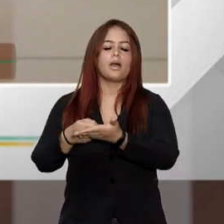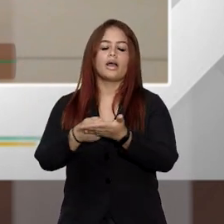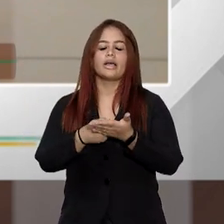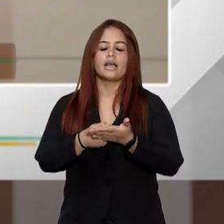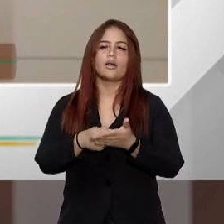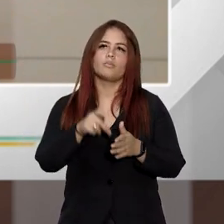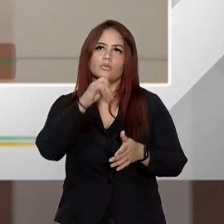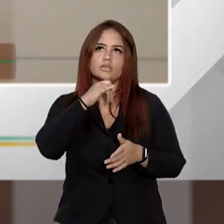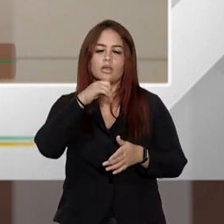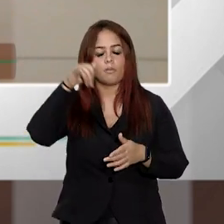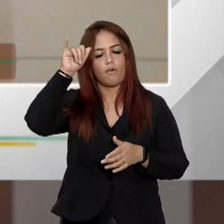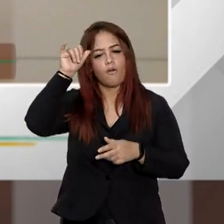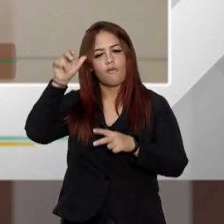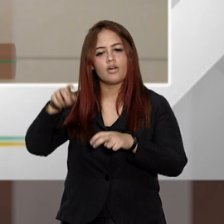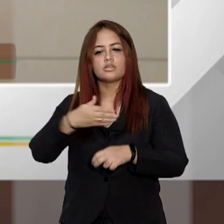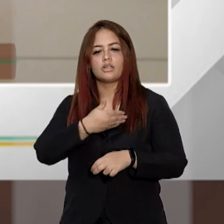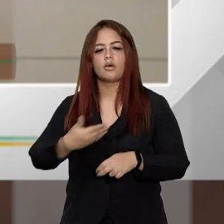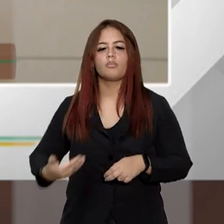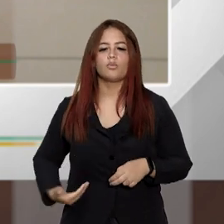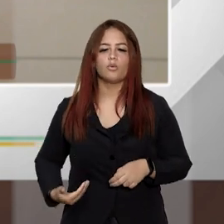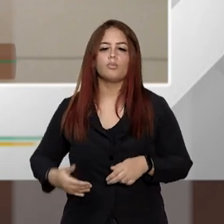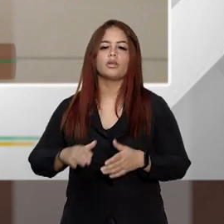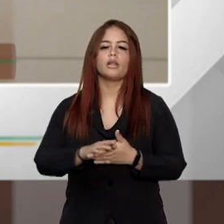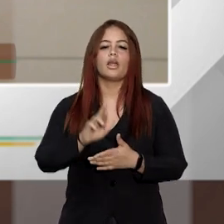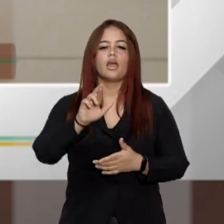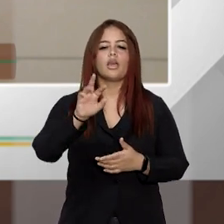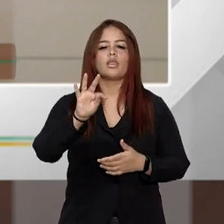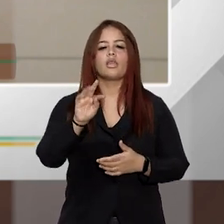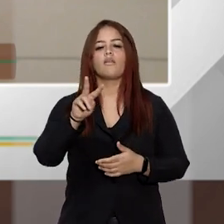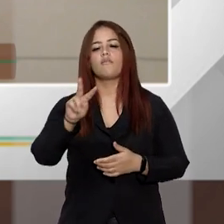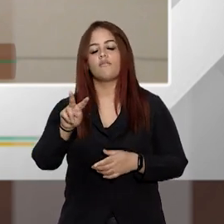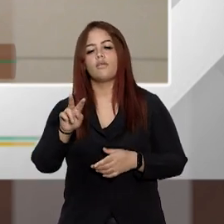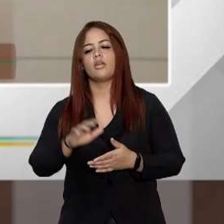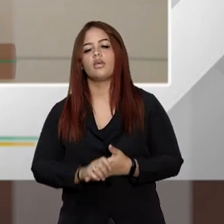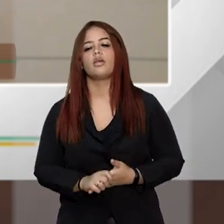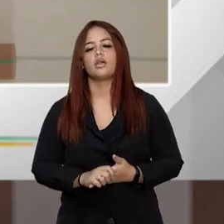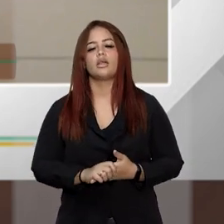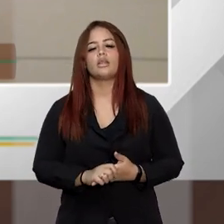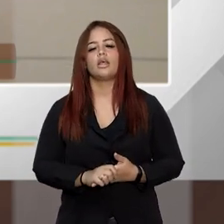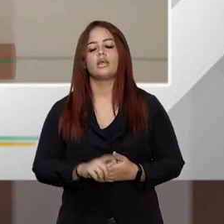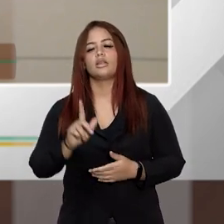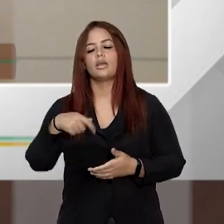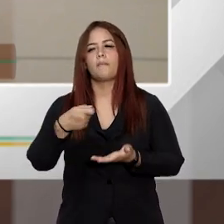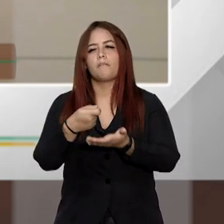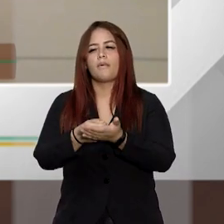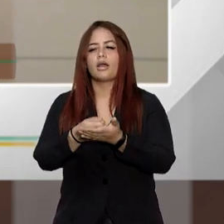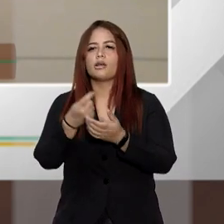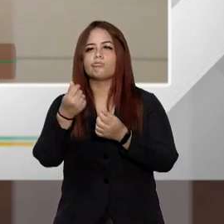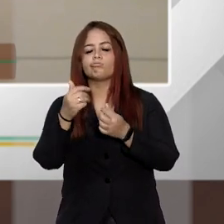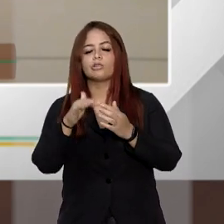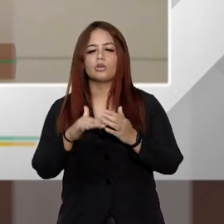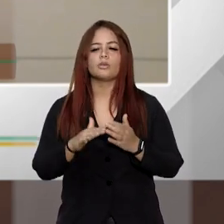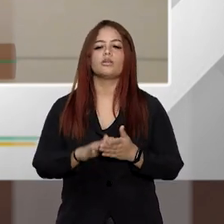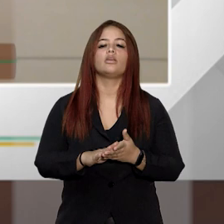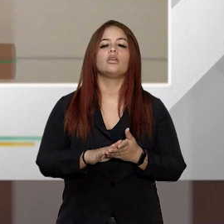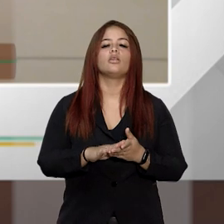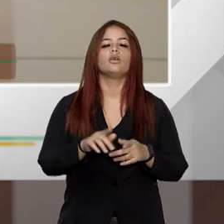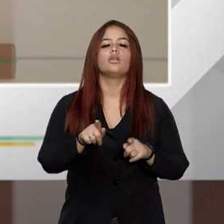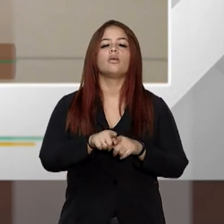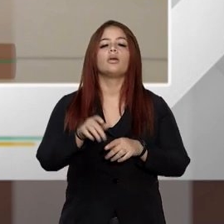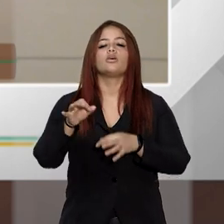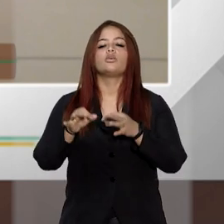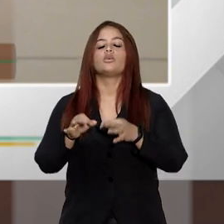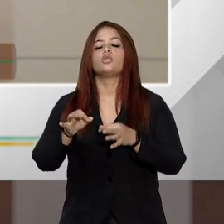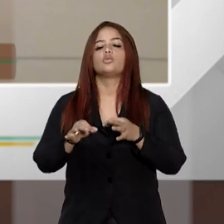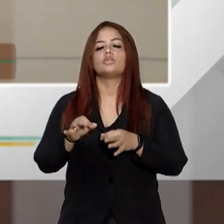Fazenda Pública se dá por RPV ou precatório, no caso RPV, requisição de pequeno valor, ele no Juizado Federal